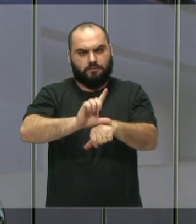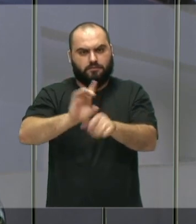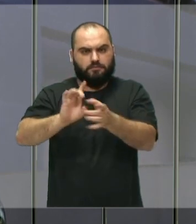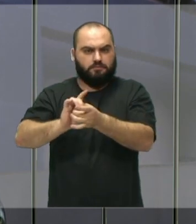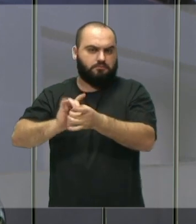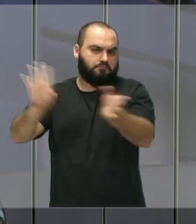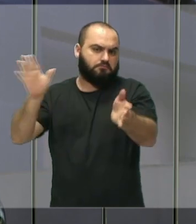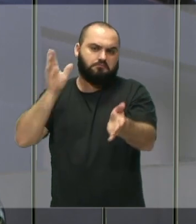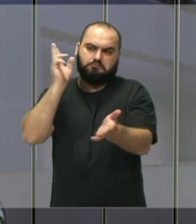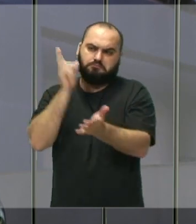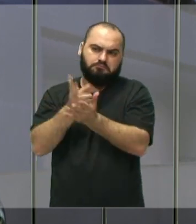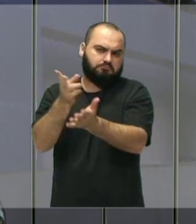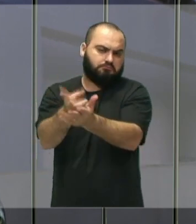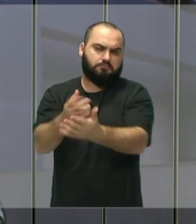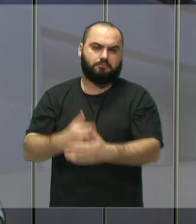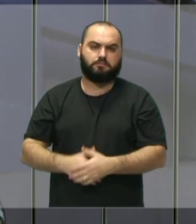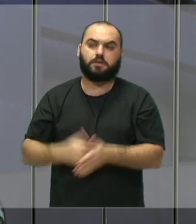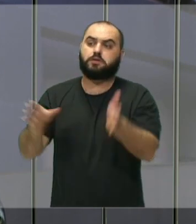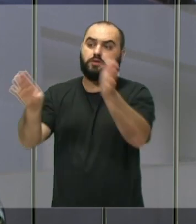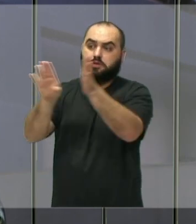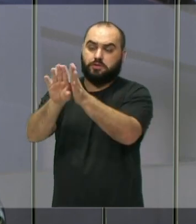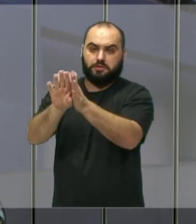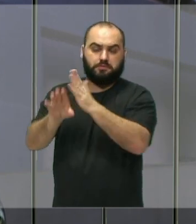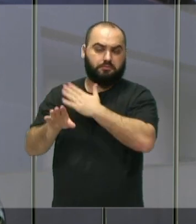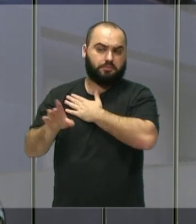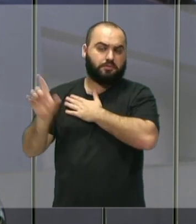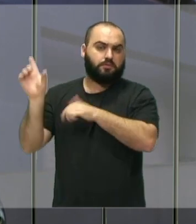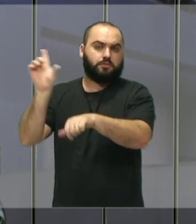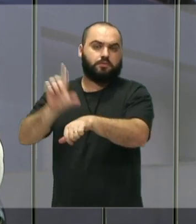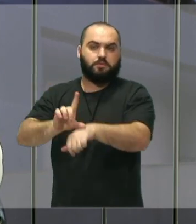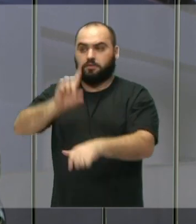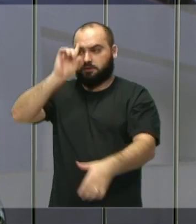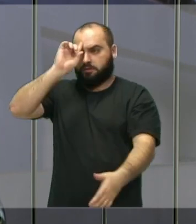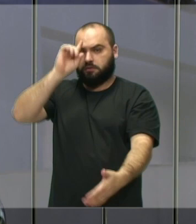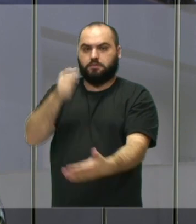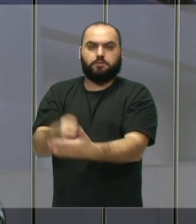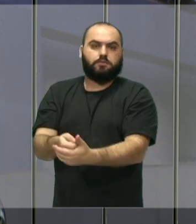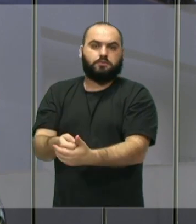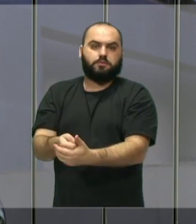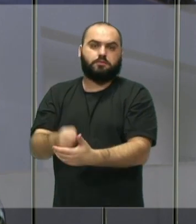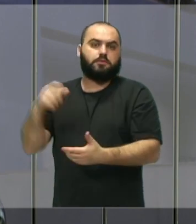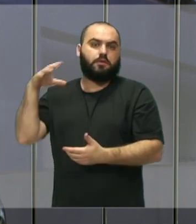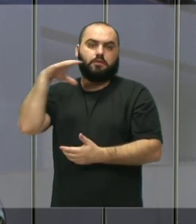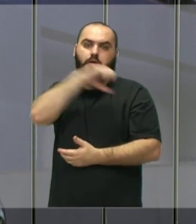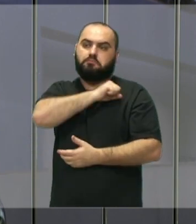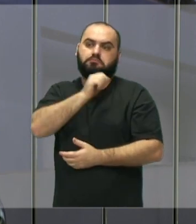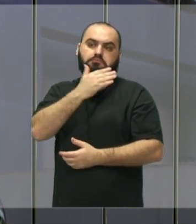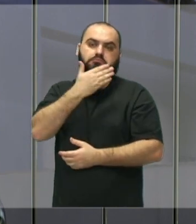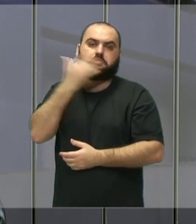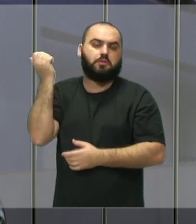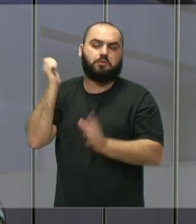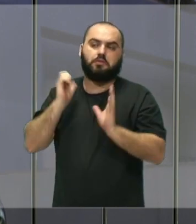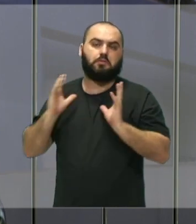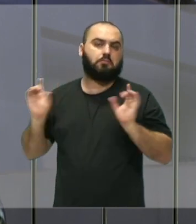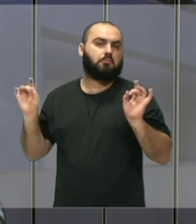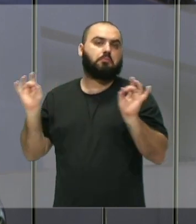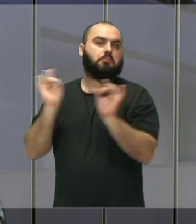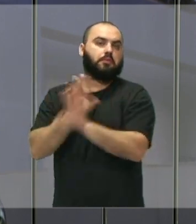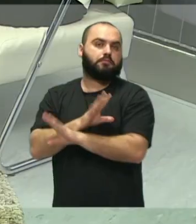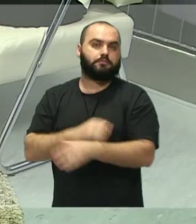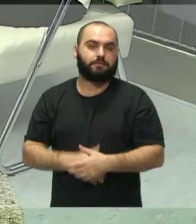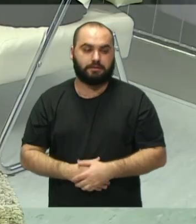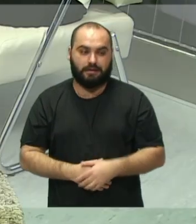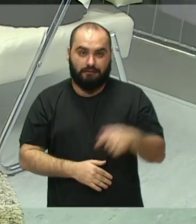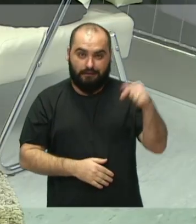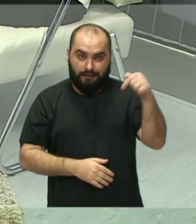independente. Então, eu chego no meu negócio e eu decido alguma coisa e vamos lá, vai ficar melhor e vai ser assim. E aqui